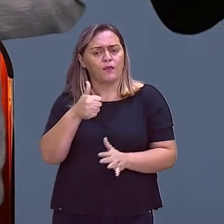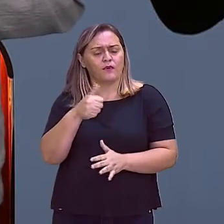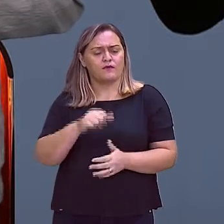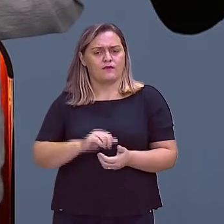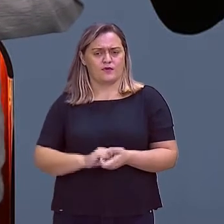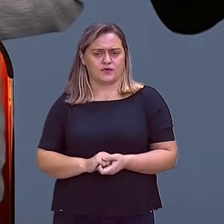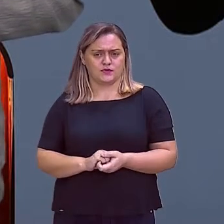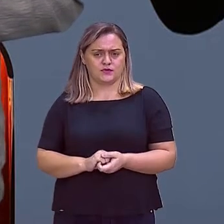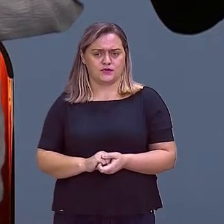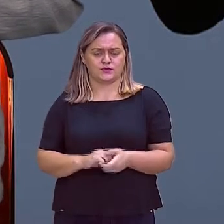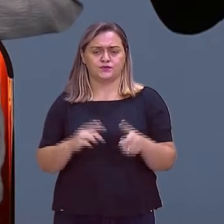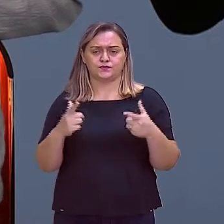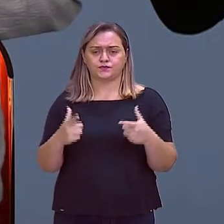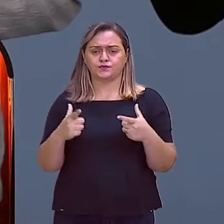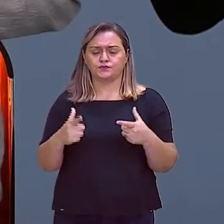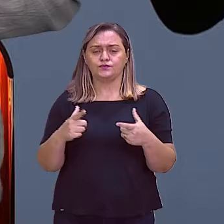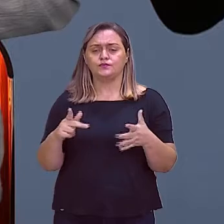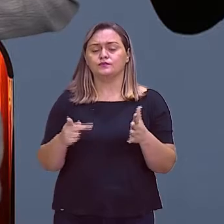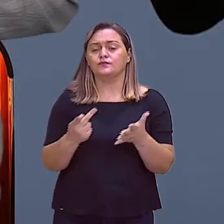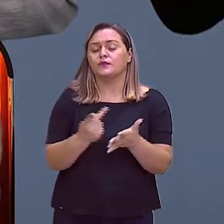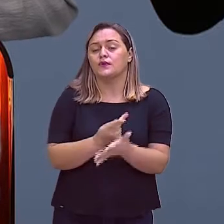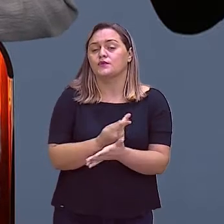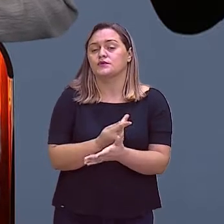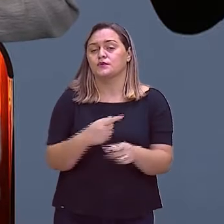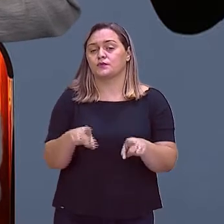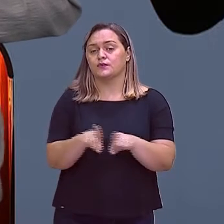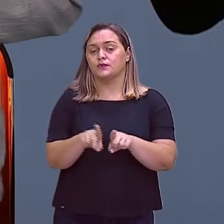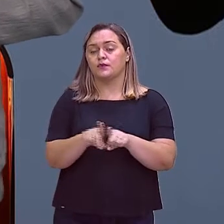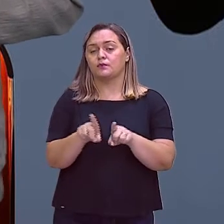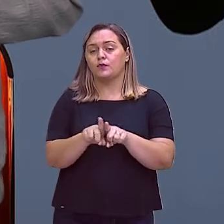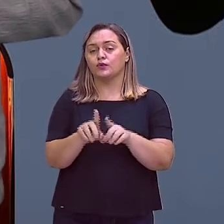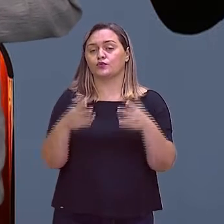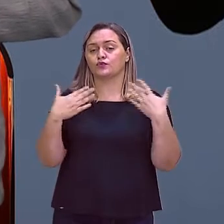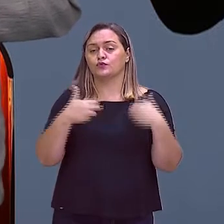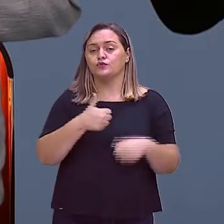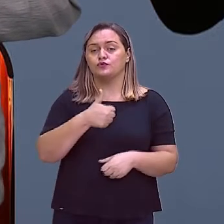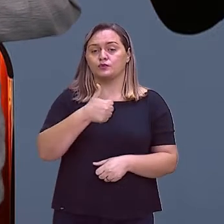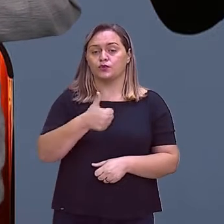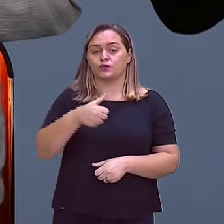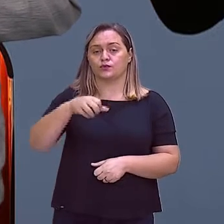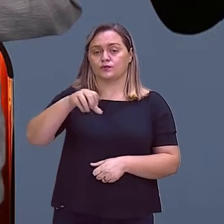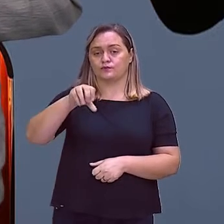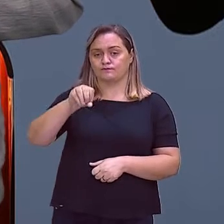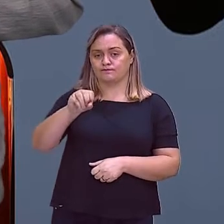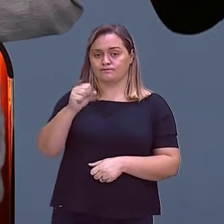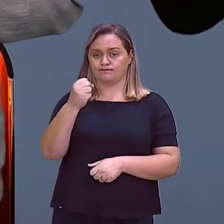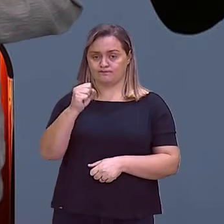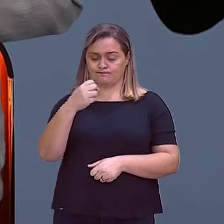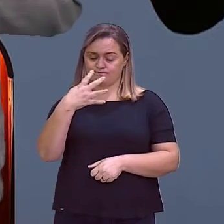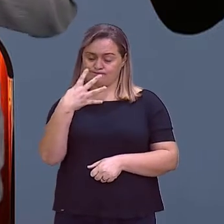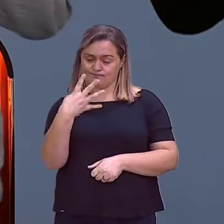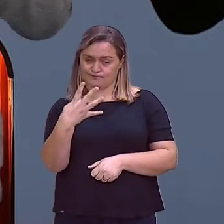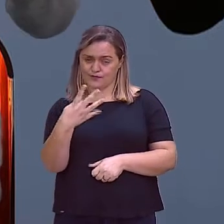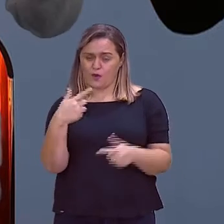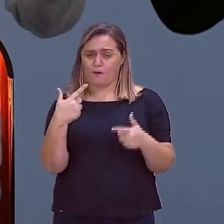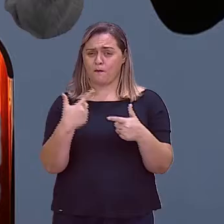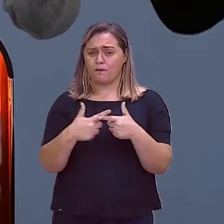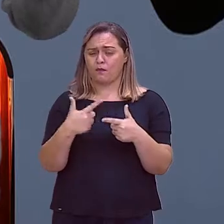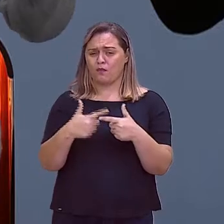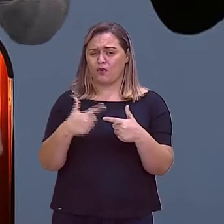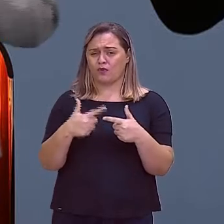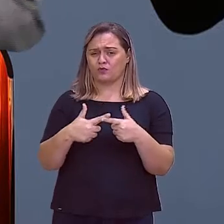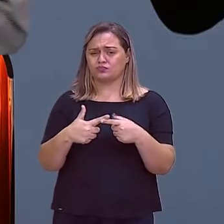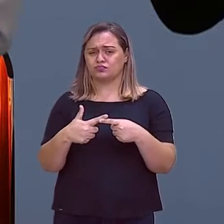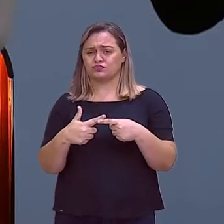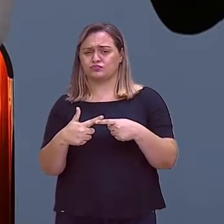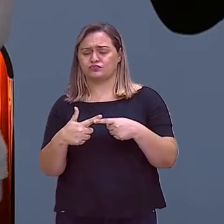cerimônia relativo aos Jogos Olímpicos de Verão de 1984, devido a